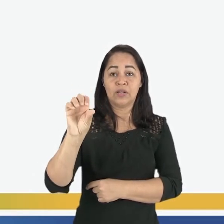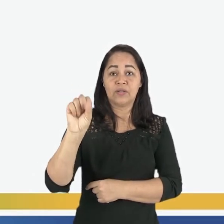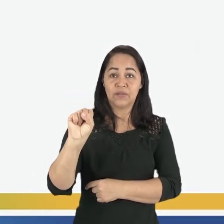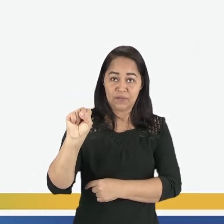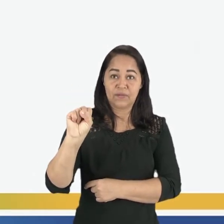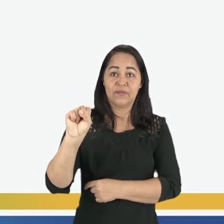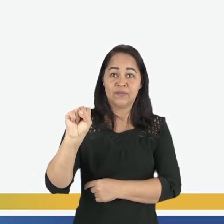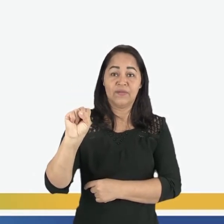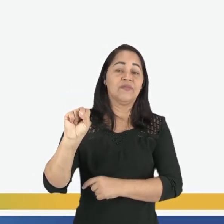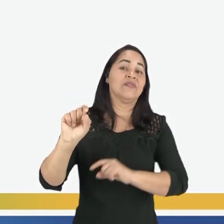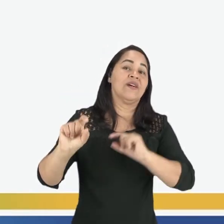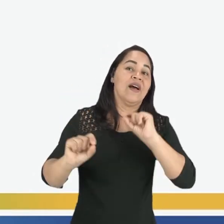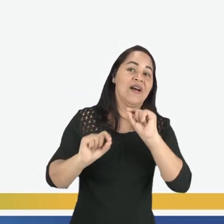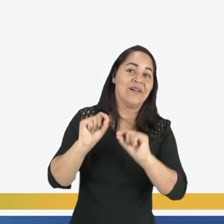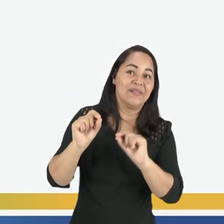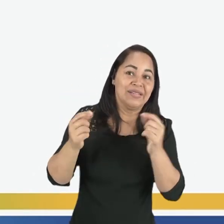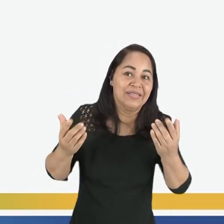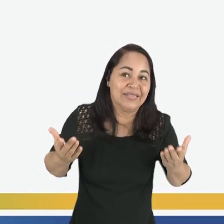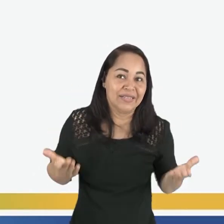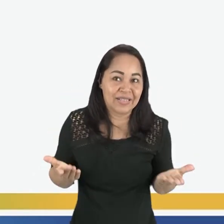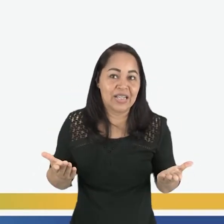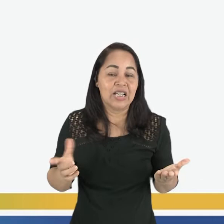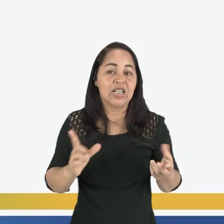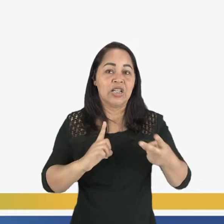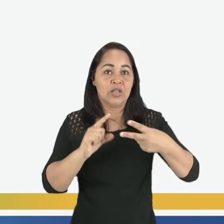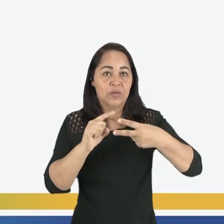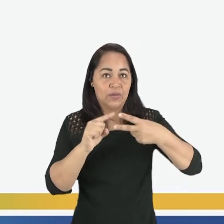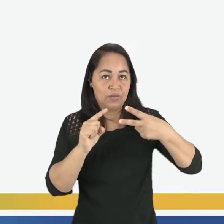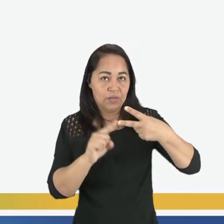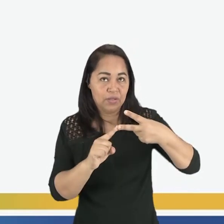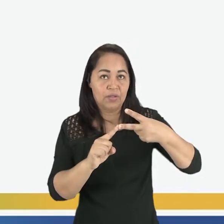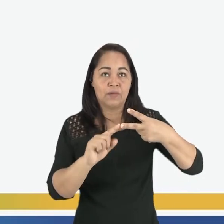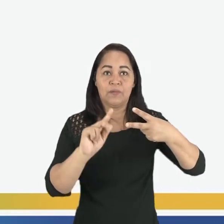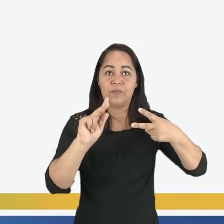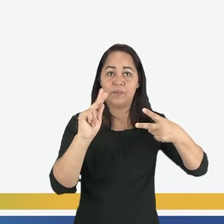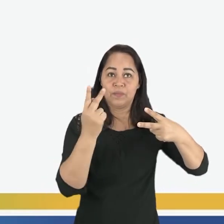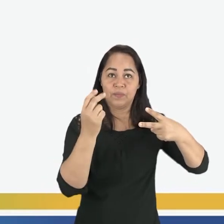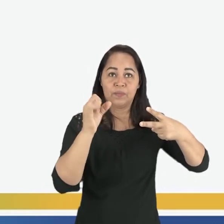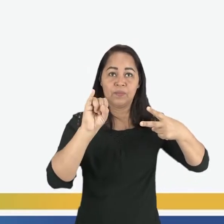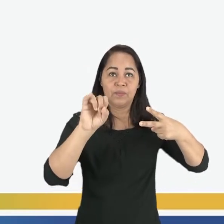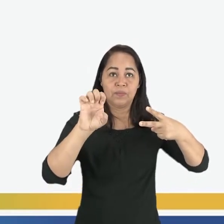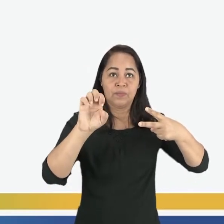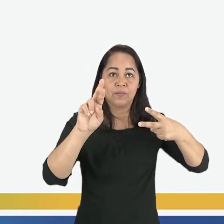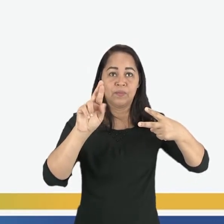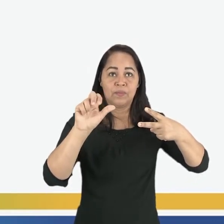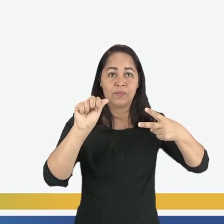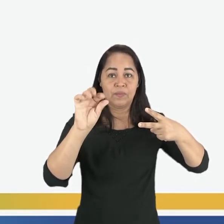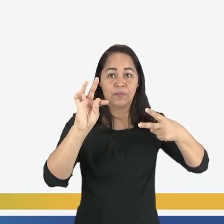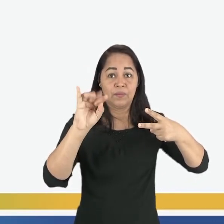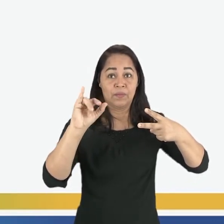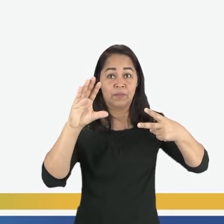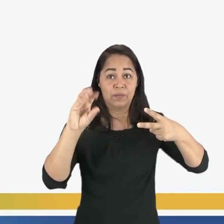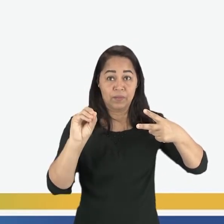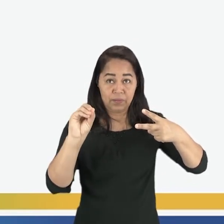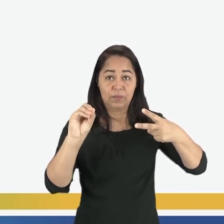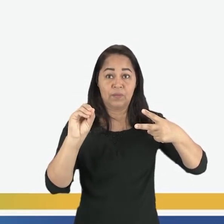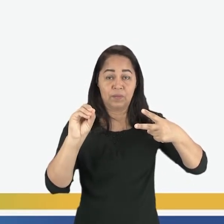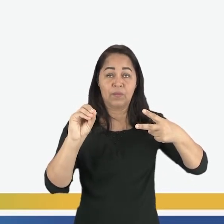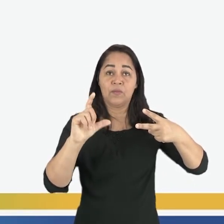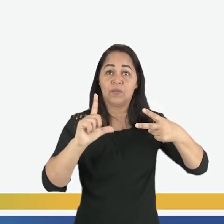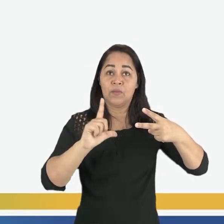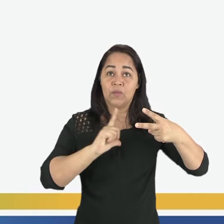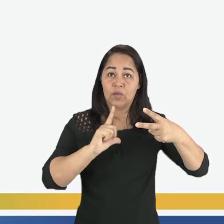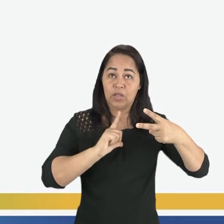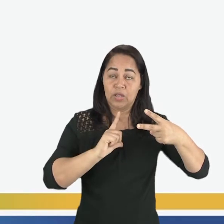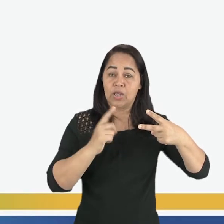Nesse sentido, se dividiu em duas maneiras, sendo elas o hierático, as mesmas bases